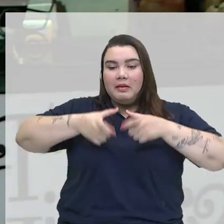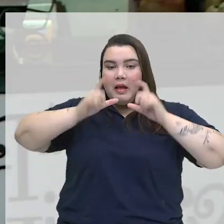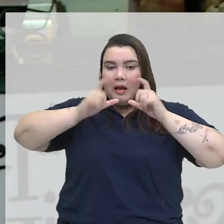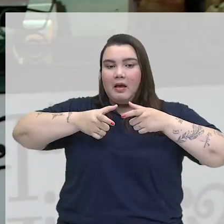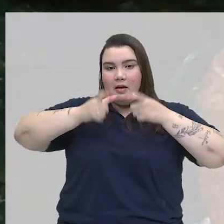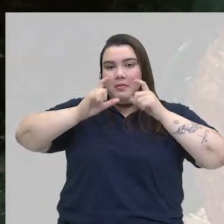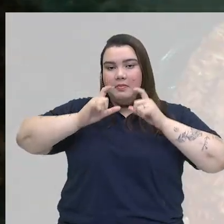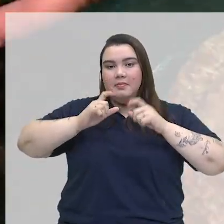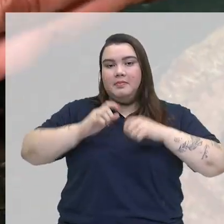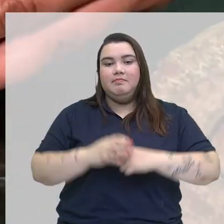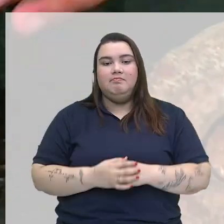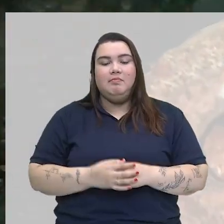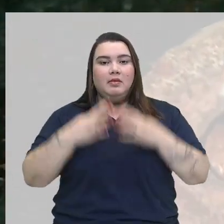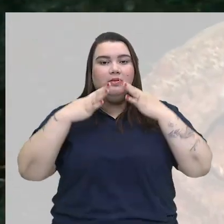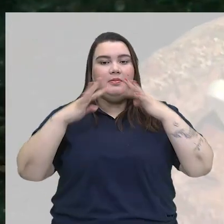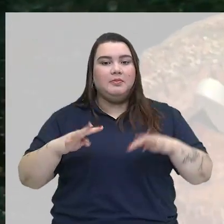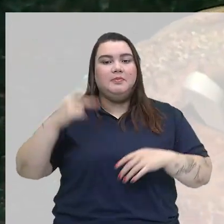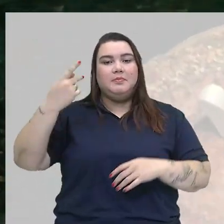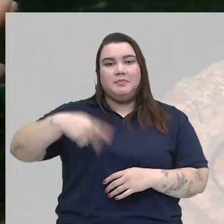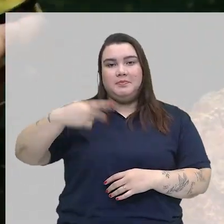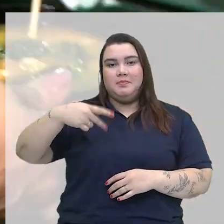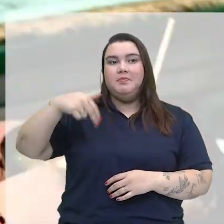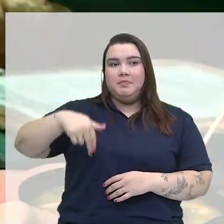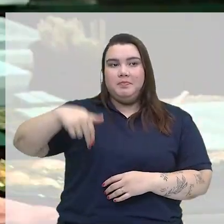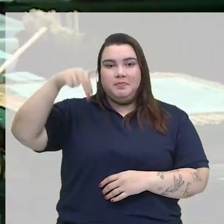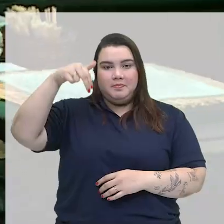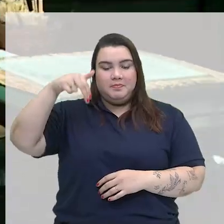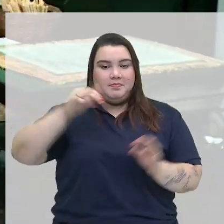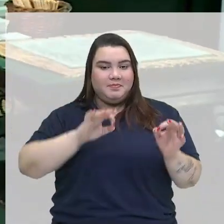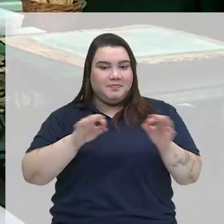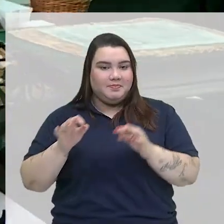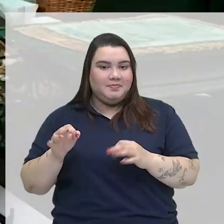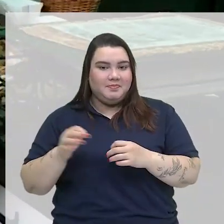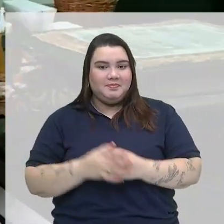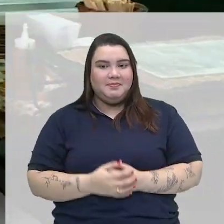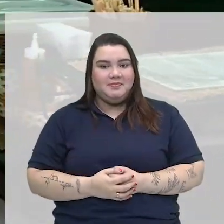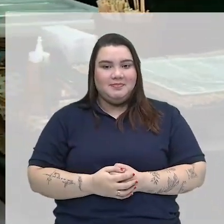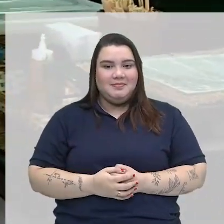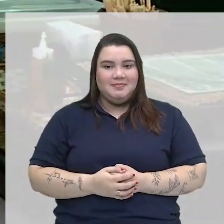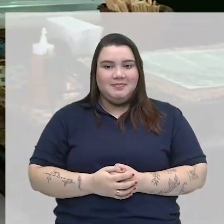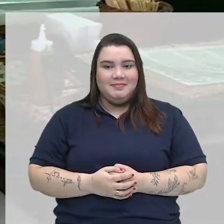que é uma iguaria tipicamente do norte. Então vamos lá?